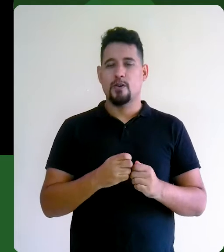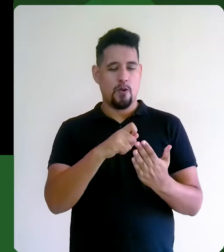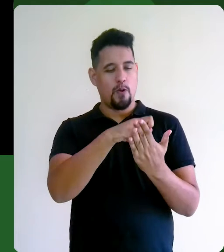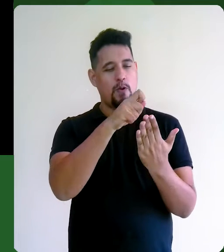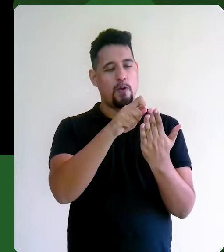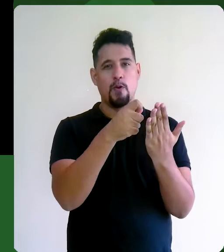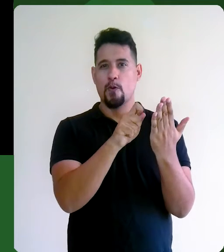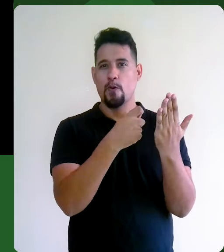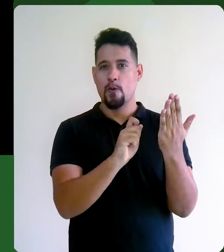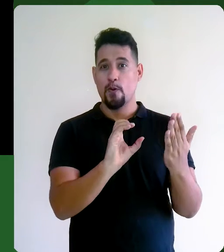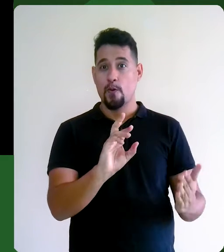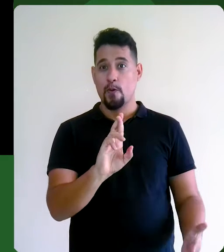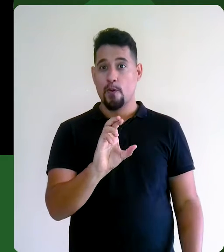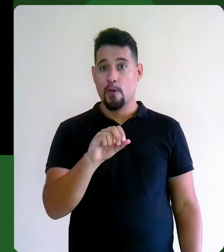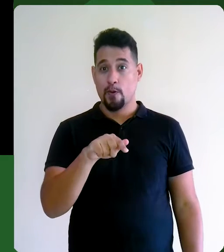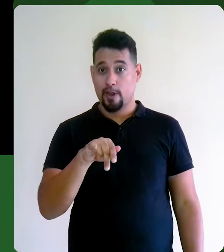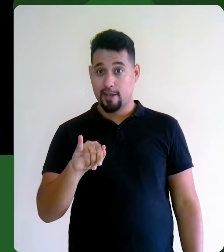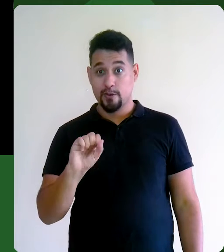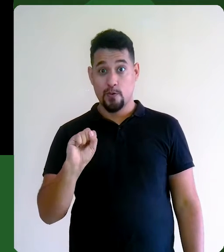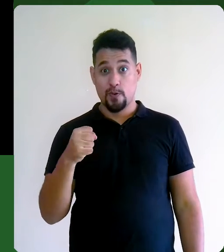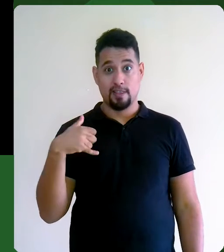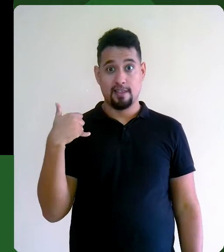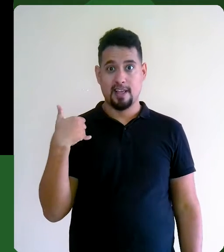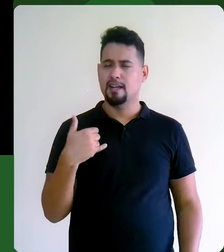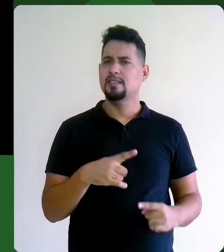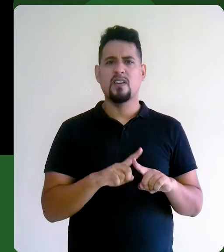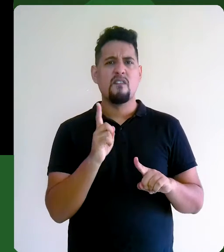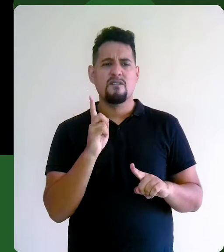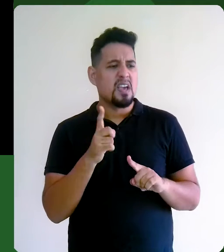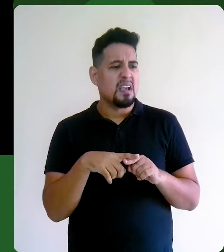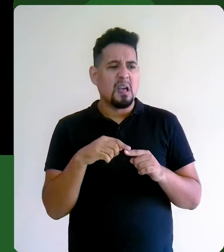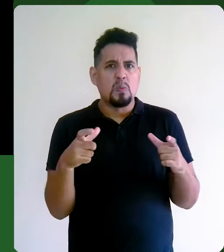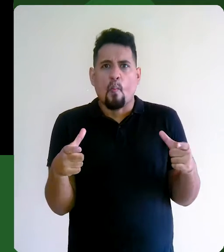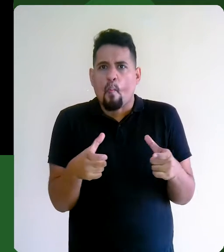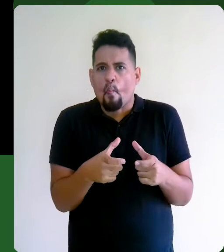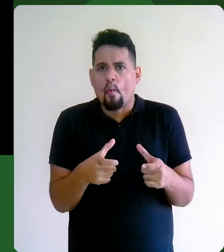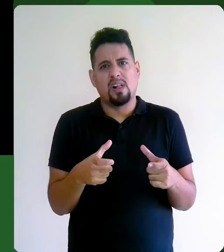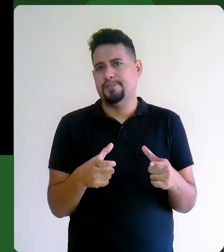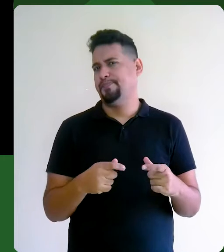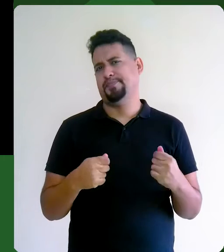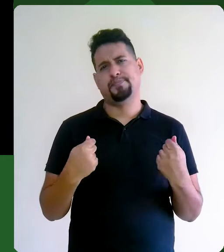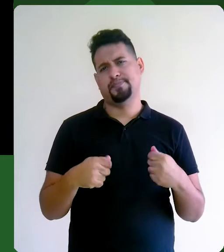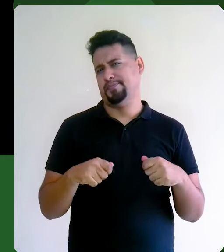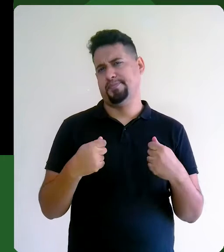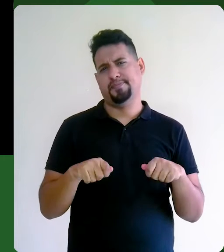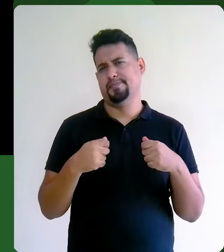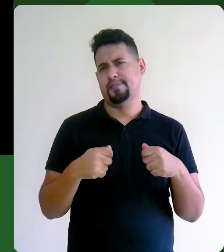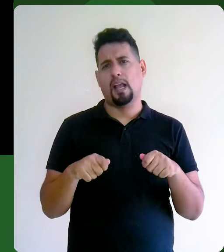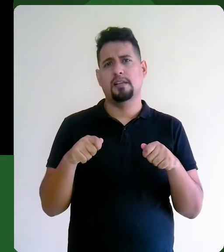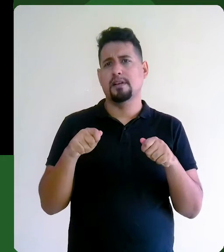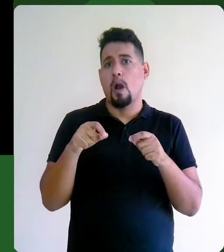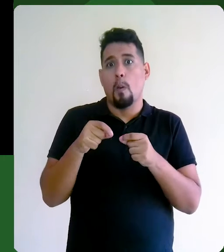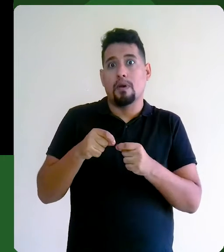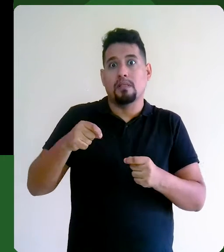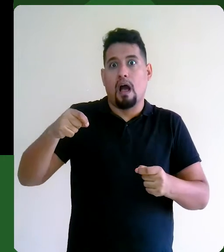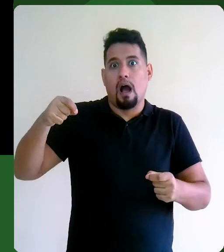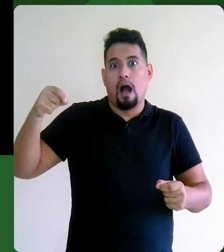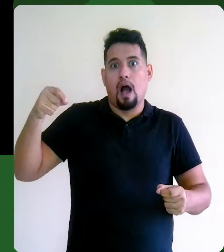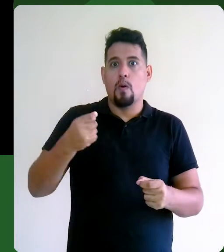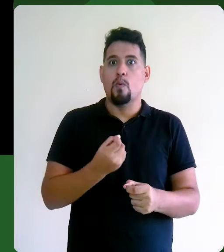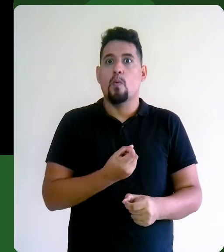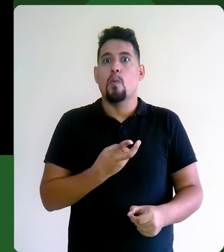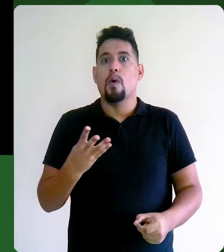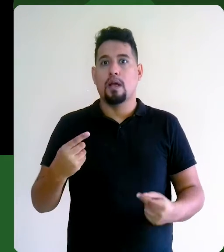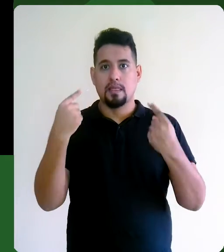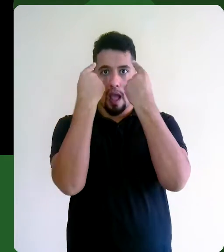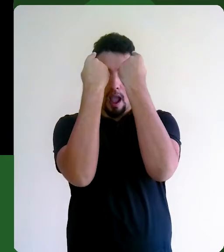anos, comparado a um croquis, né, adulto. E ele não fica tão pequeno na folha, então não tem a necessidade de aumentar tanto o